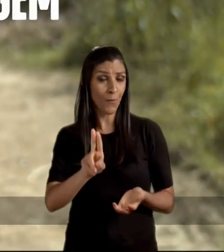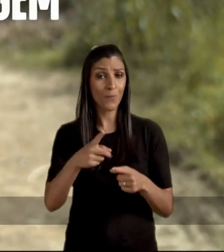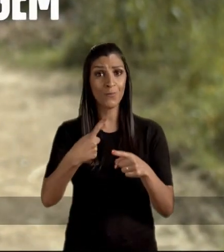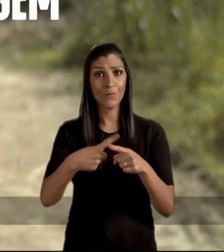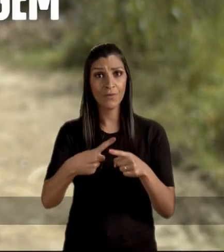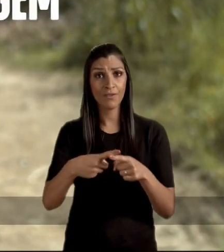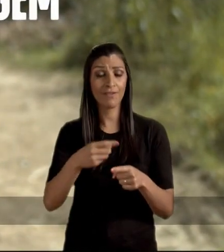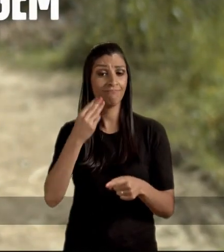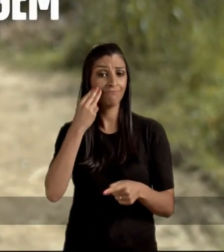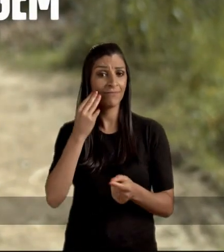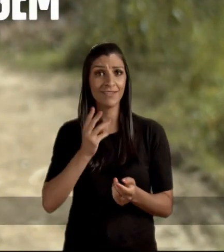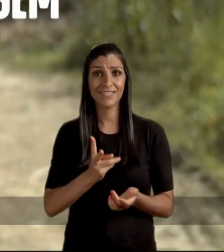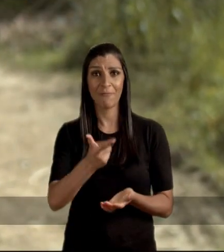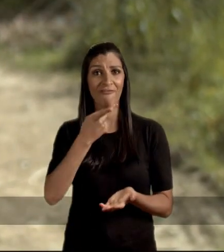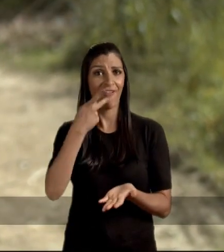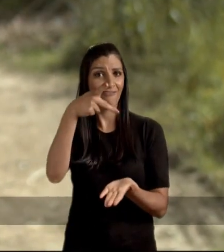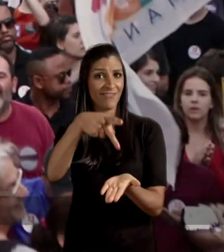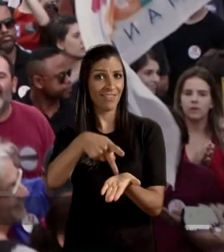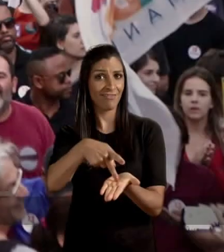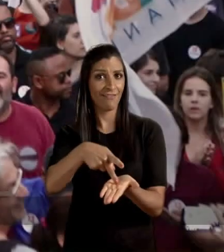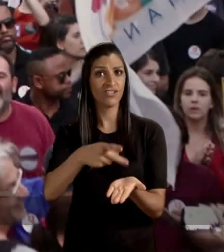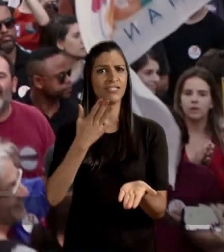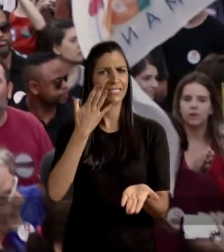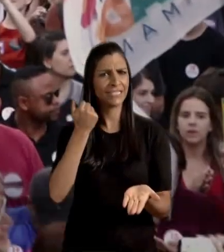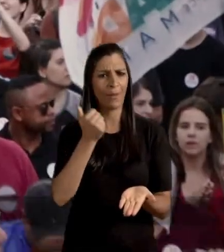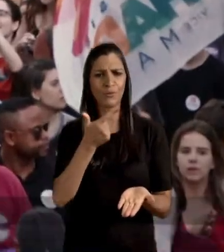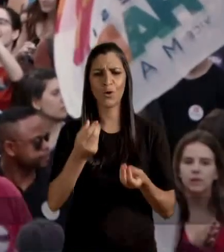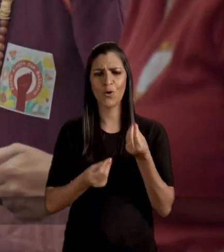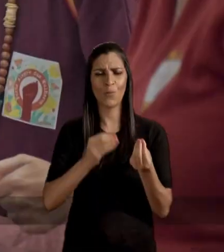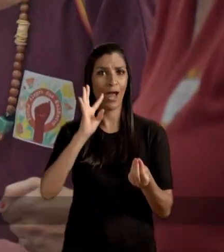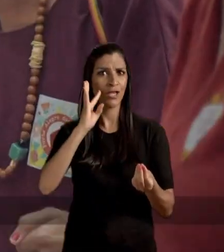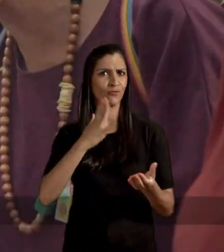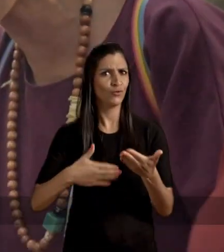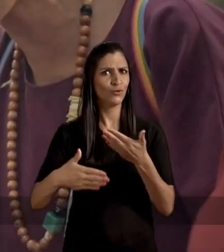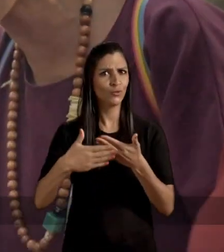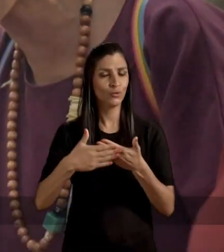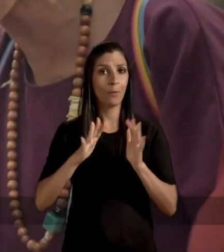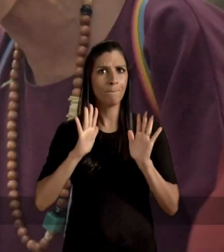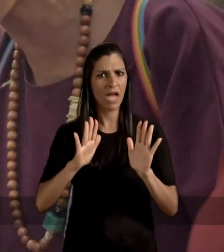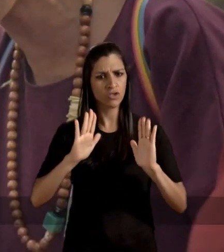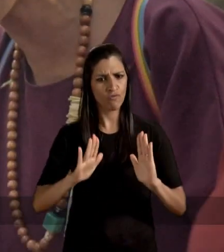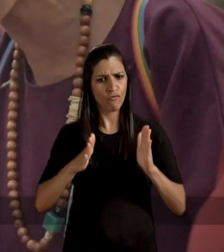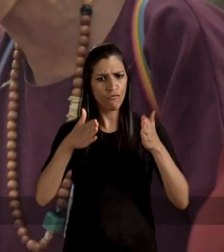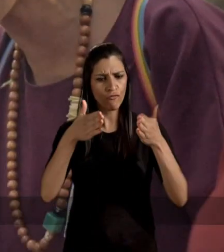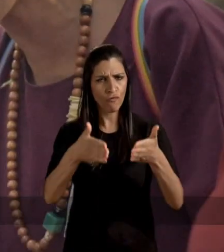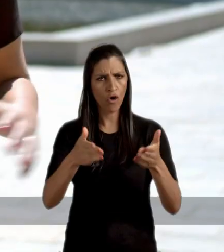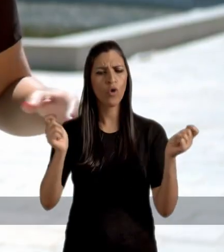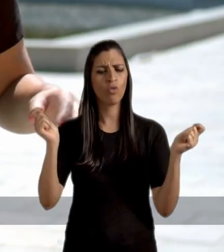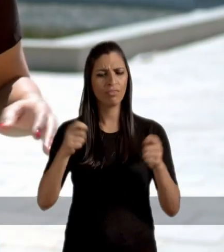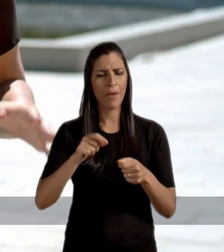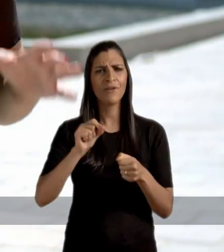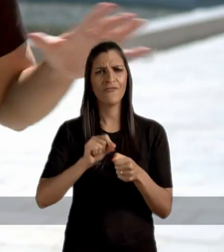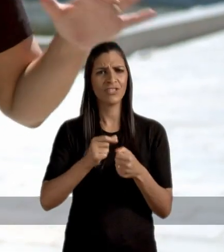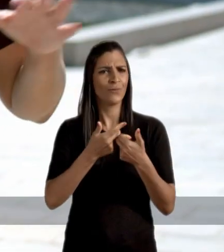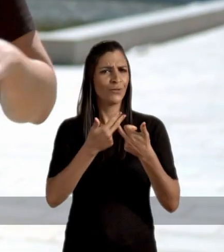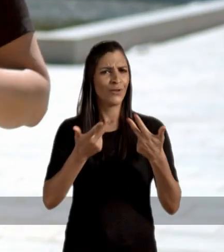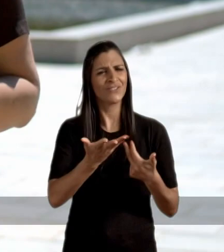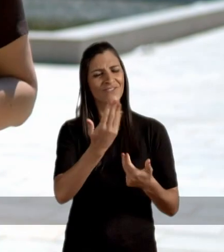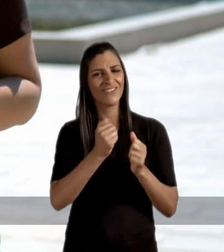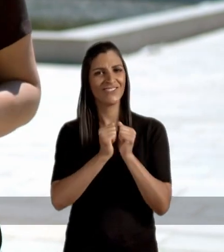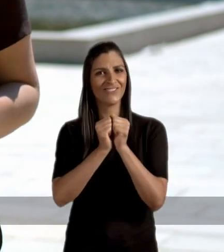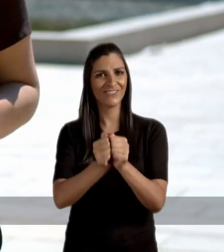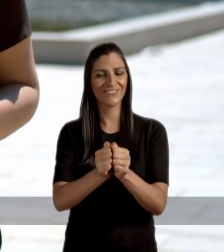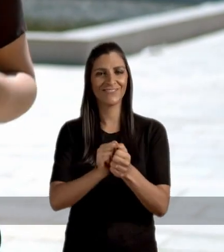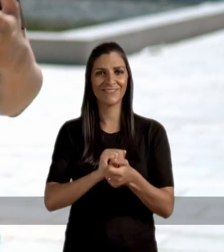de ônibus para circular dentro dos bairros. Ou é por falar sempre a verdade? A gente sabe que não tem